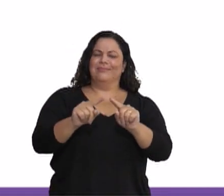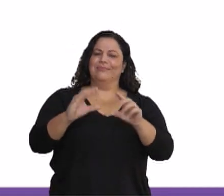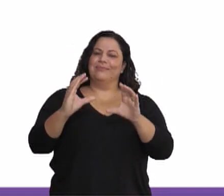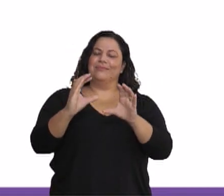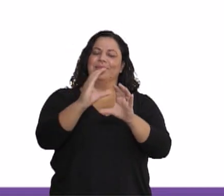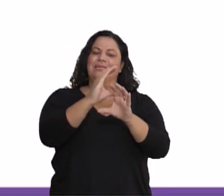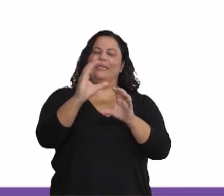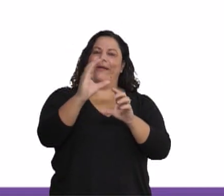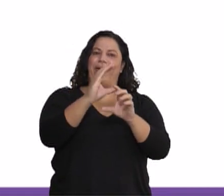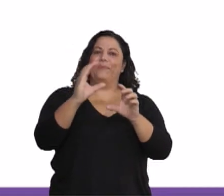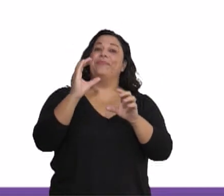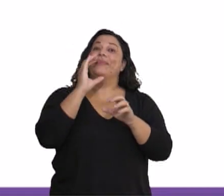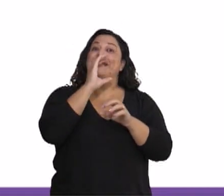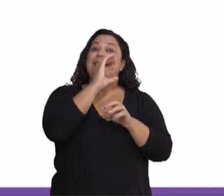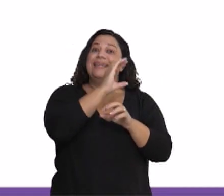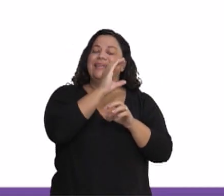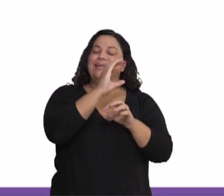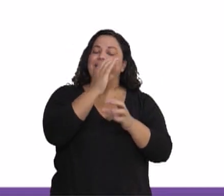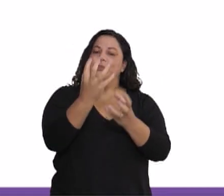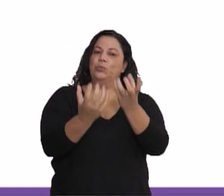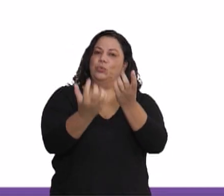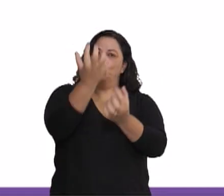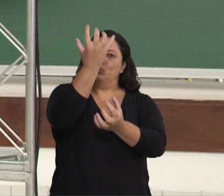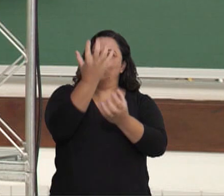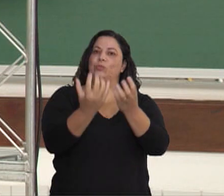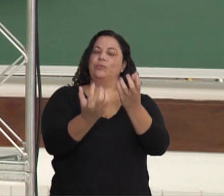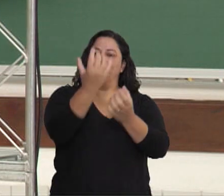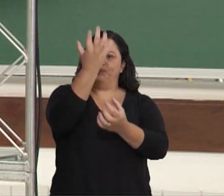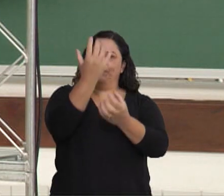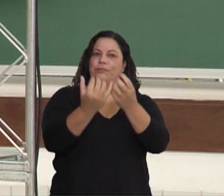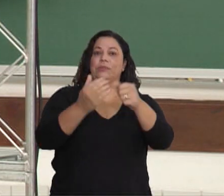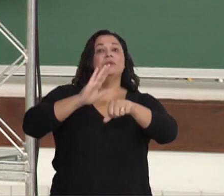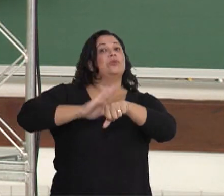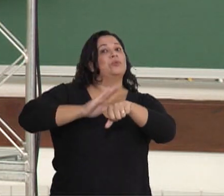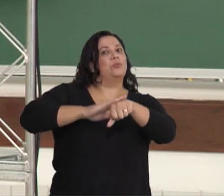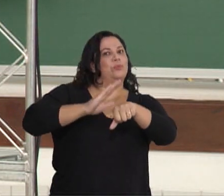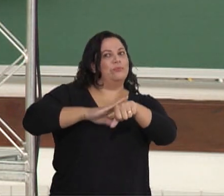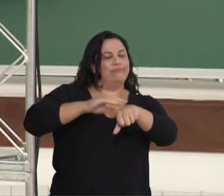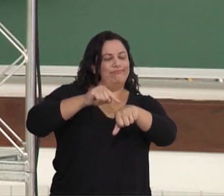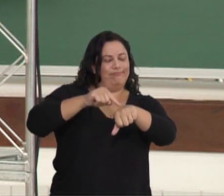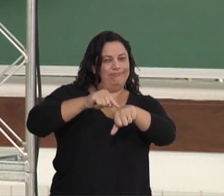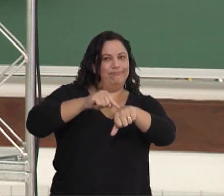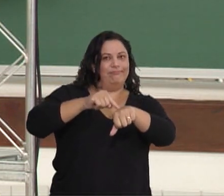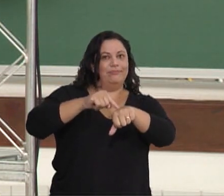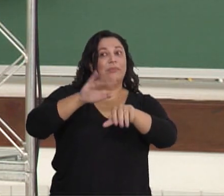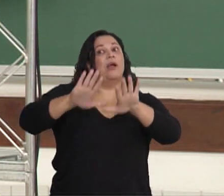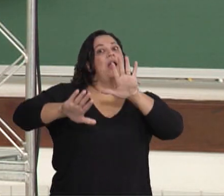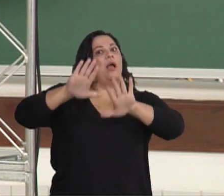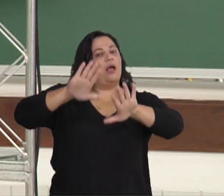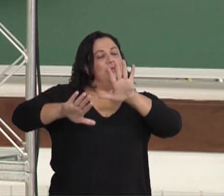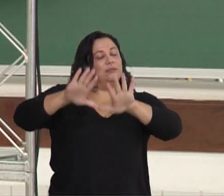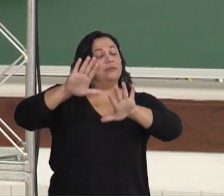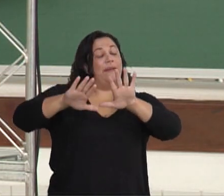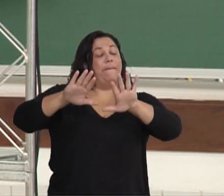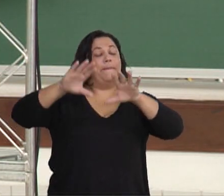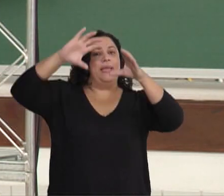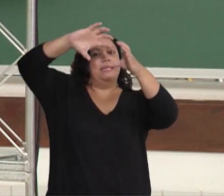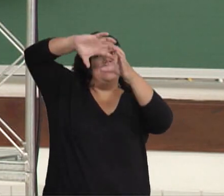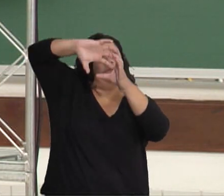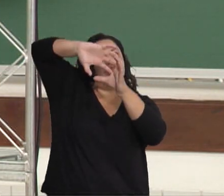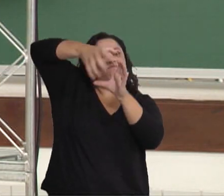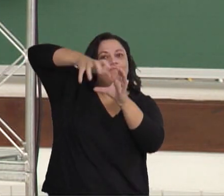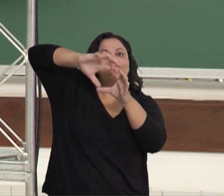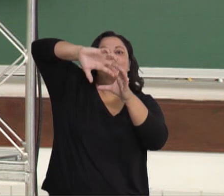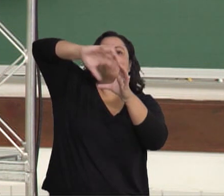da temperatura a se manter constante durante um certo período de tempo, mas isso também depende do fator da tampa. Se você tem